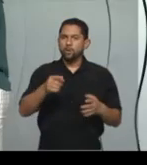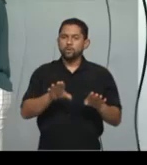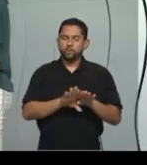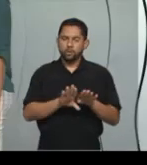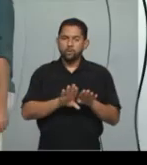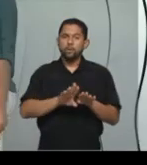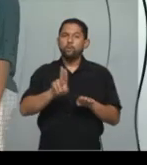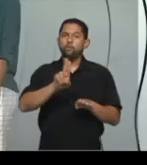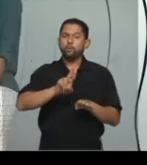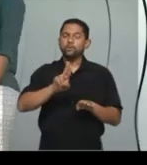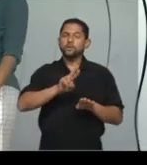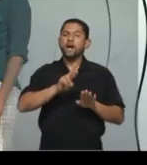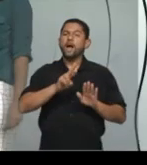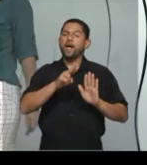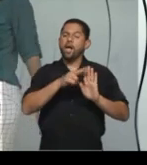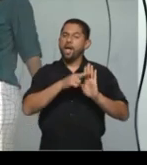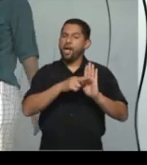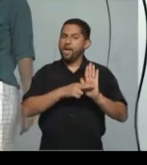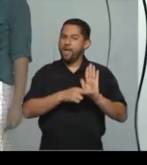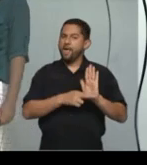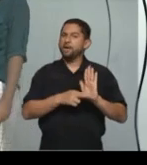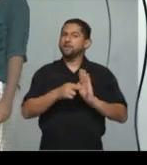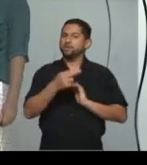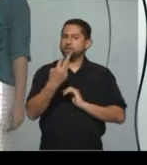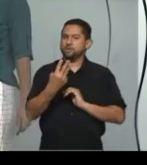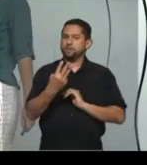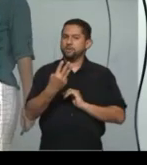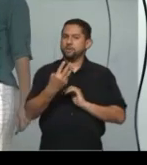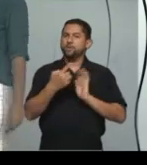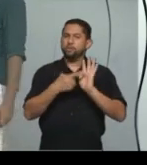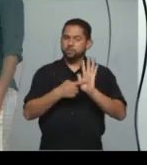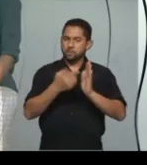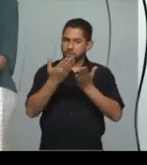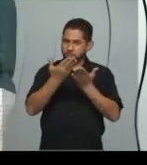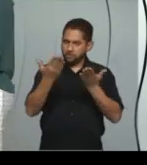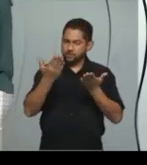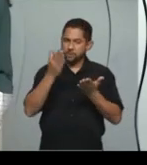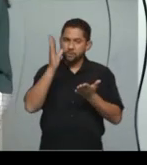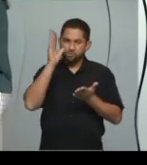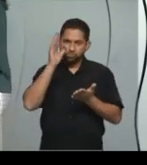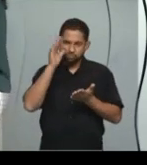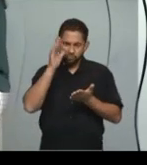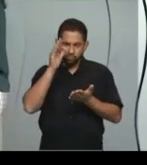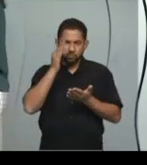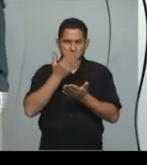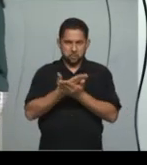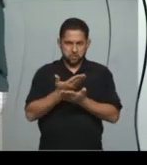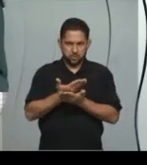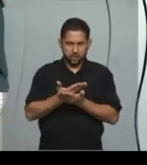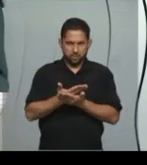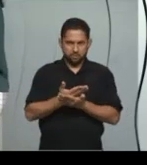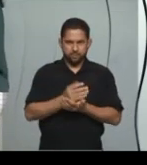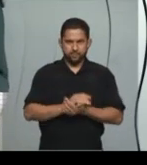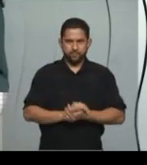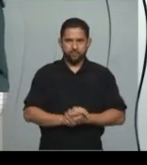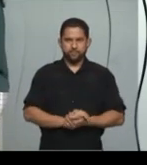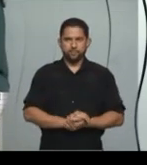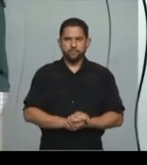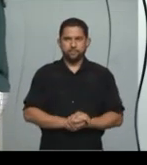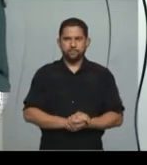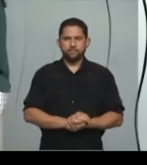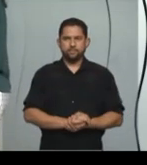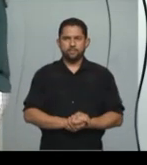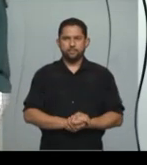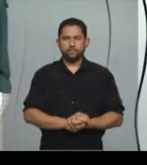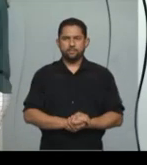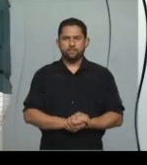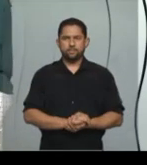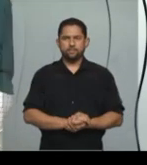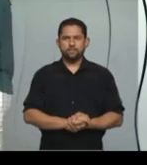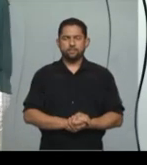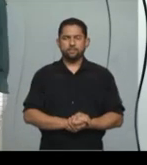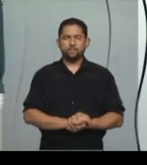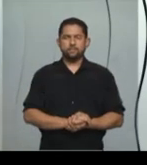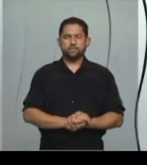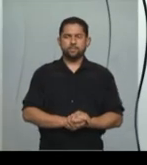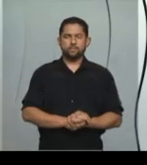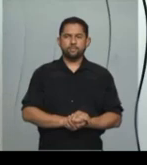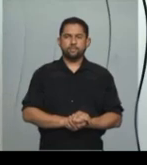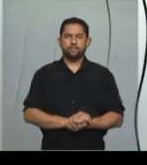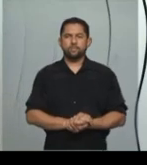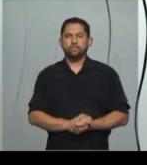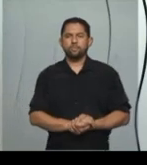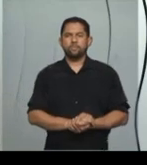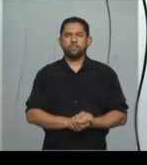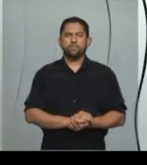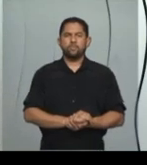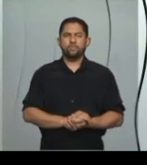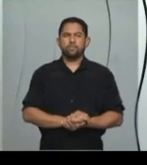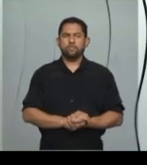com vocês em regra de 3 e vou deixar aqui para vocês conseguirem visualizar uma outra forma de fazer o mesmo cálculo.